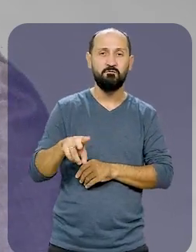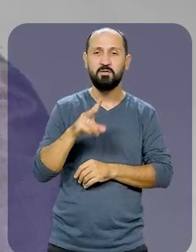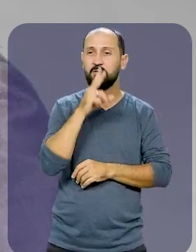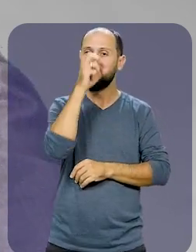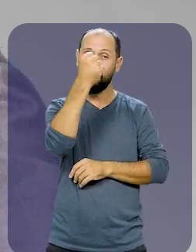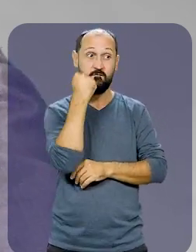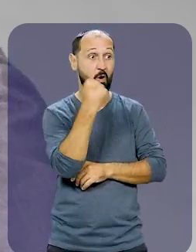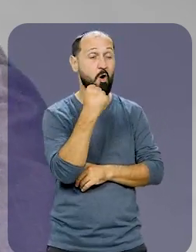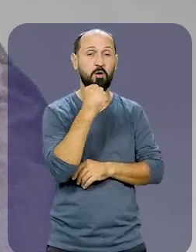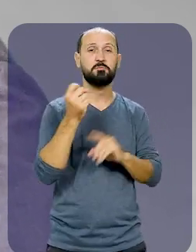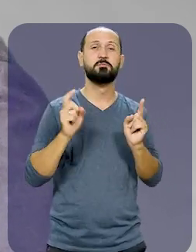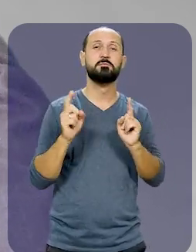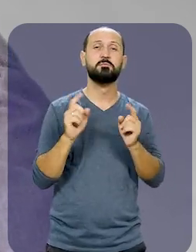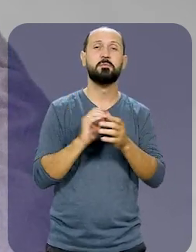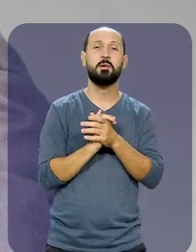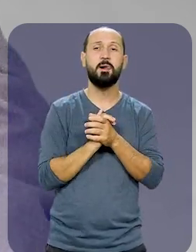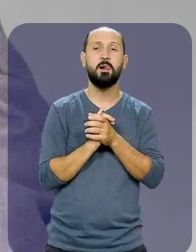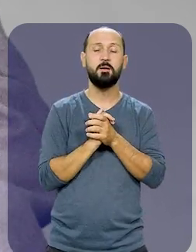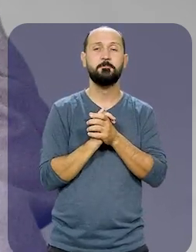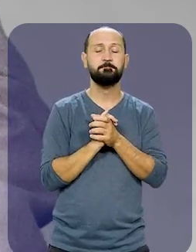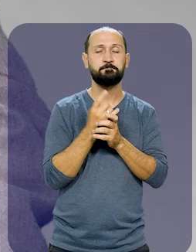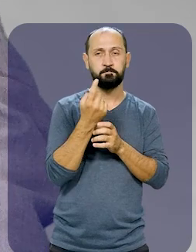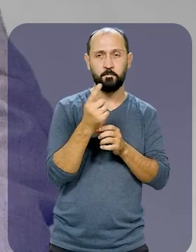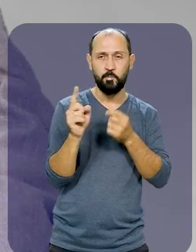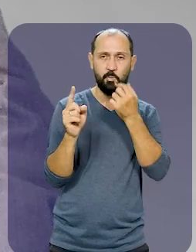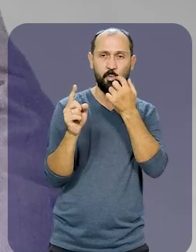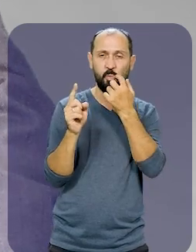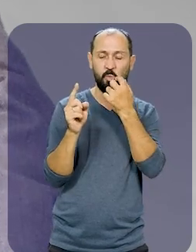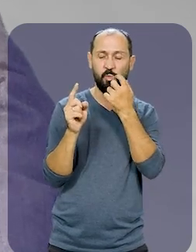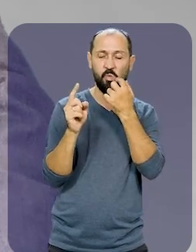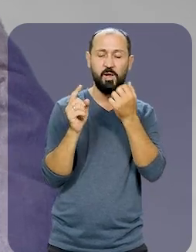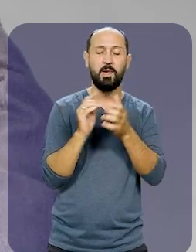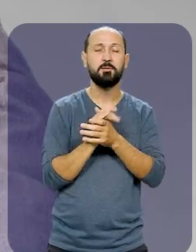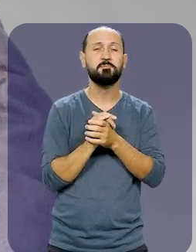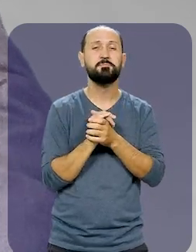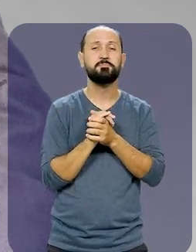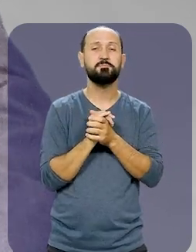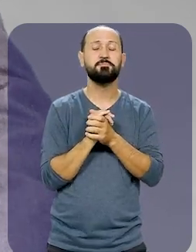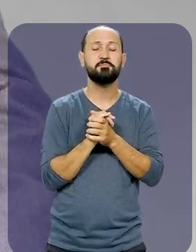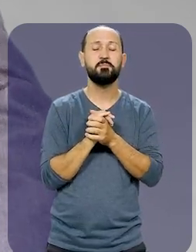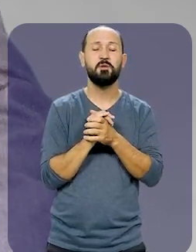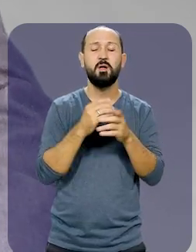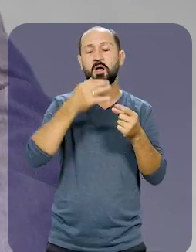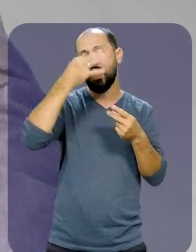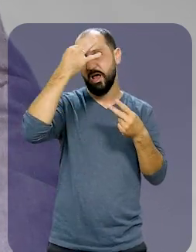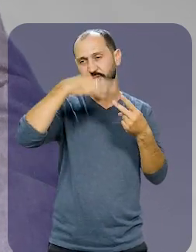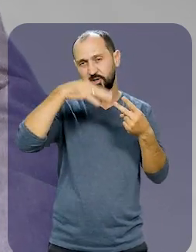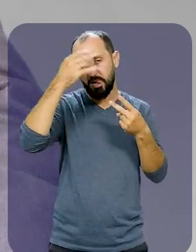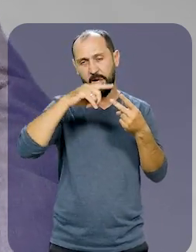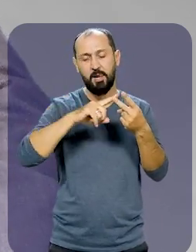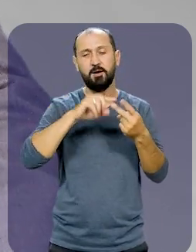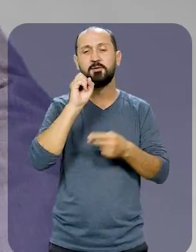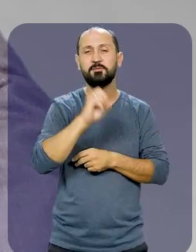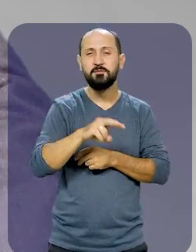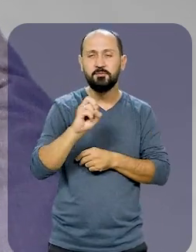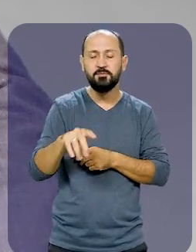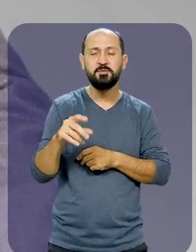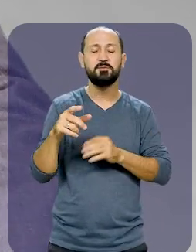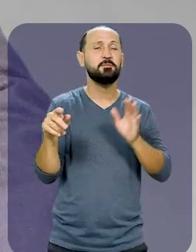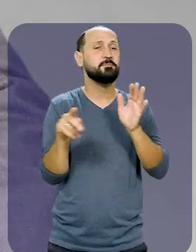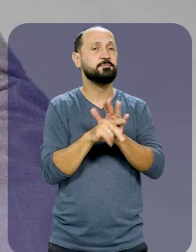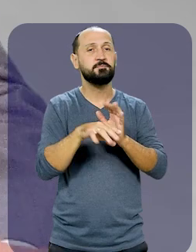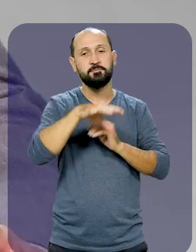é mais agressivo. Então, esse é o ponto número 1. E resfriados, vírus